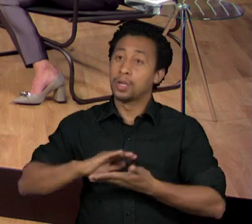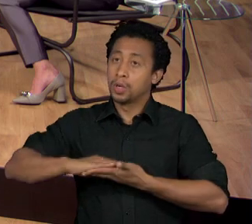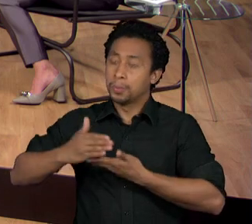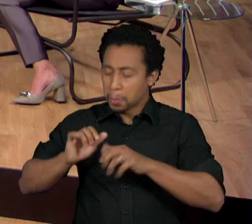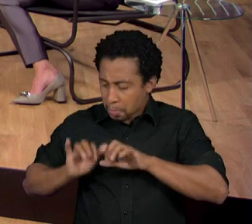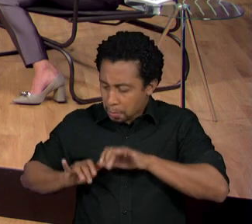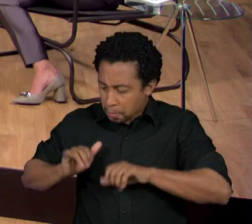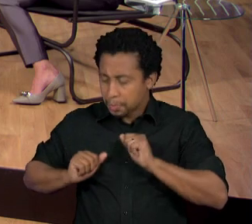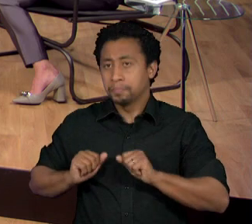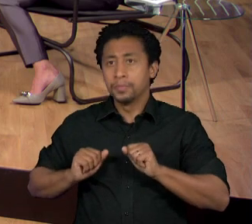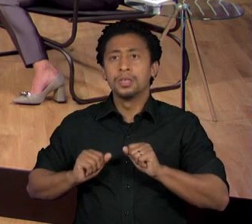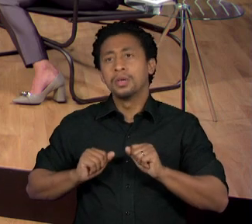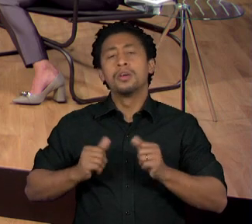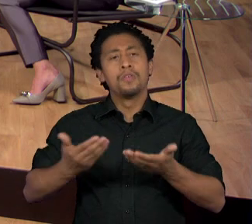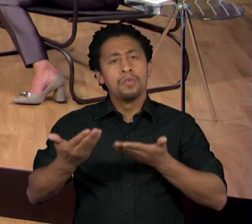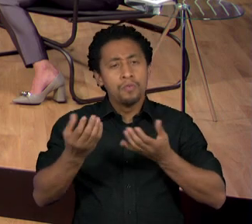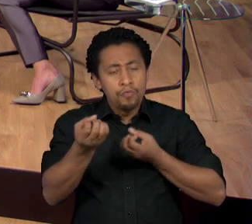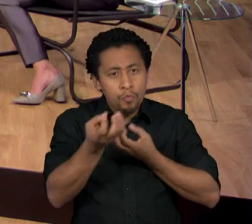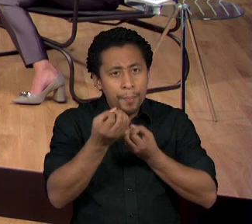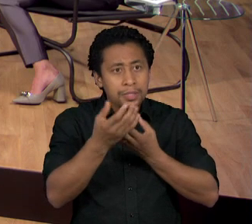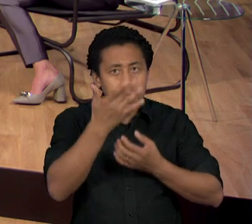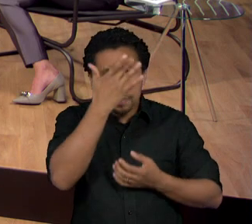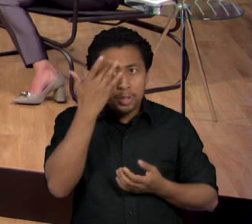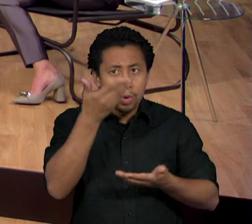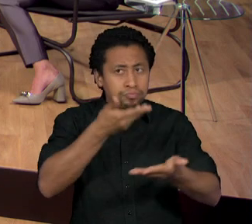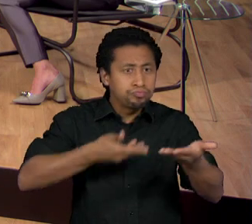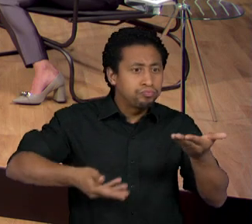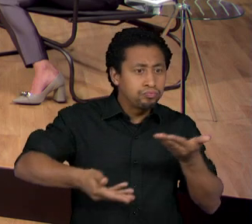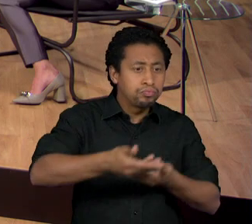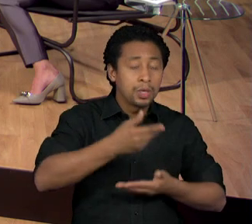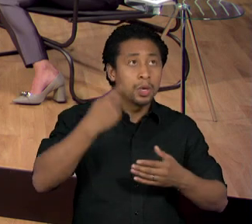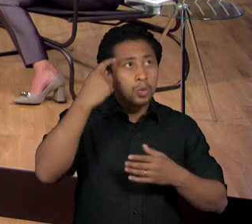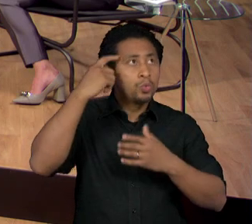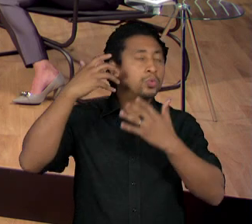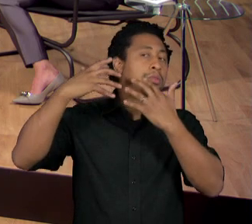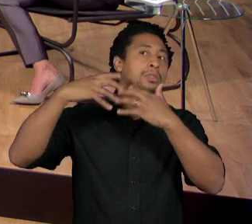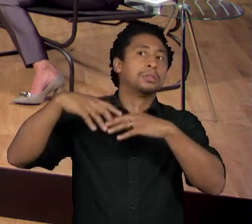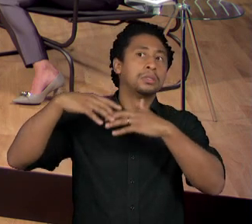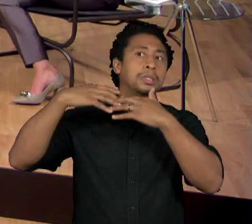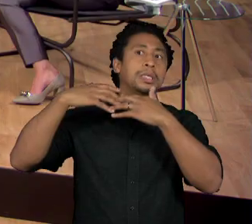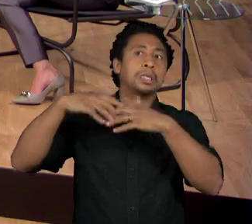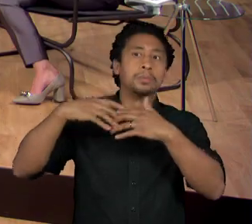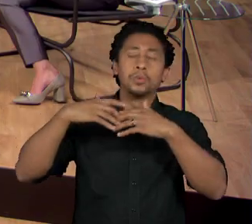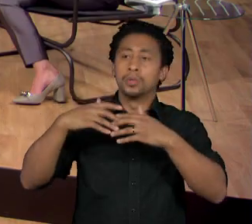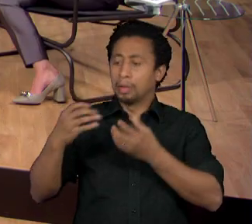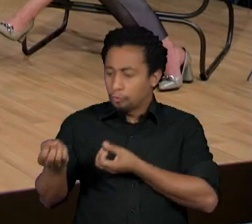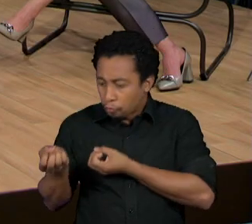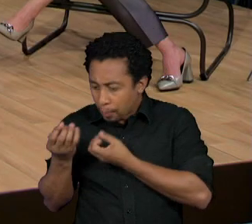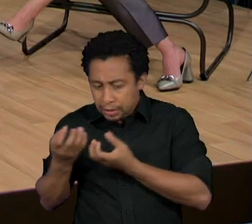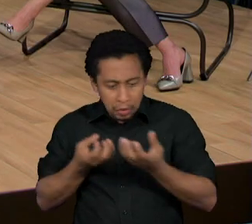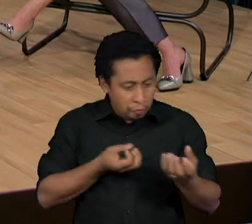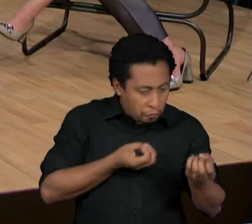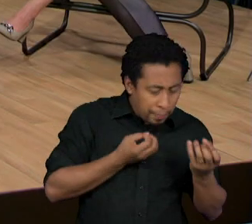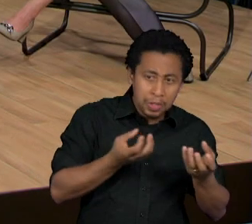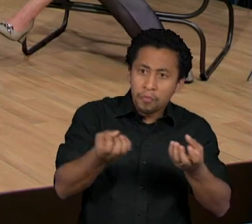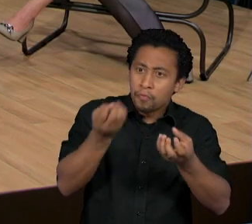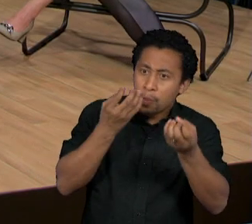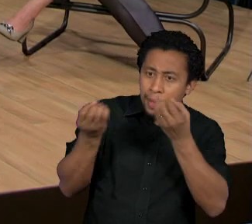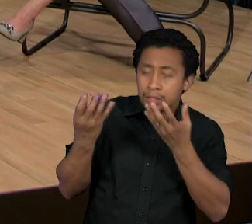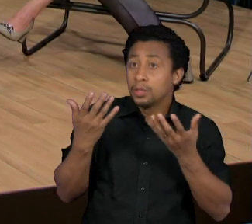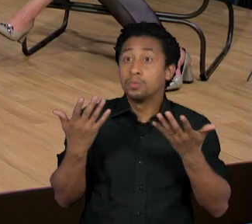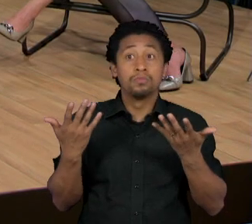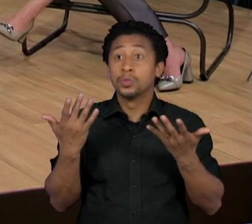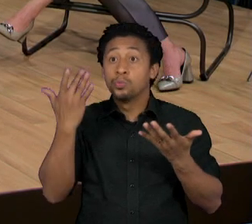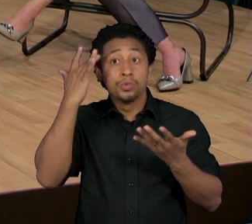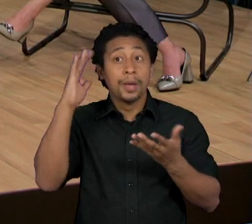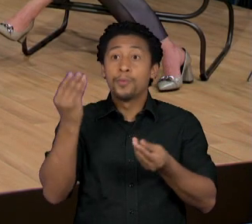Então, existe uma certa limitação da capacidade do cérebro receber tantas informações ao mesmo tempo, né? E o